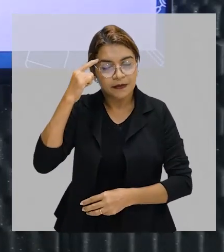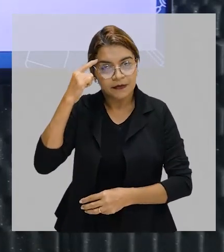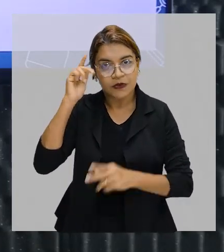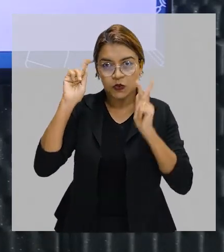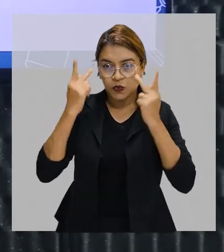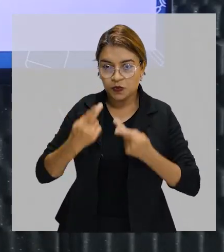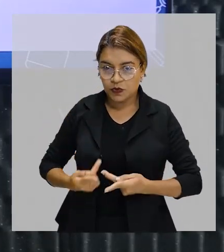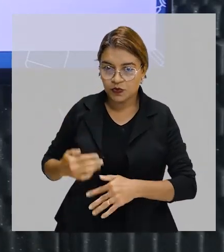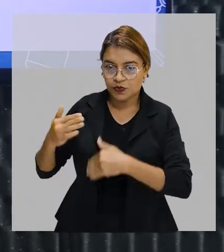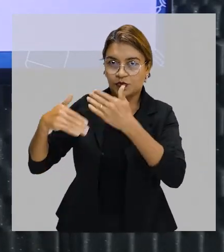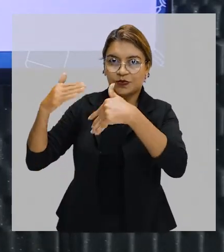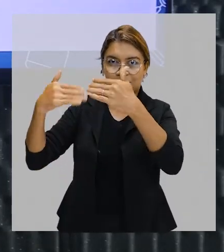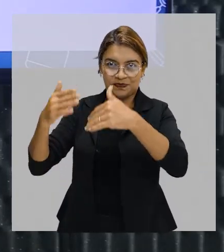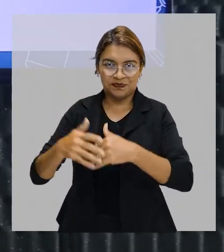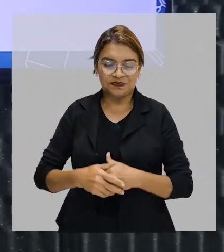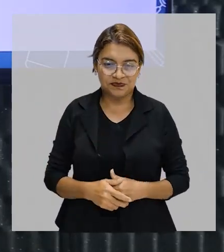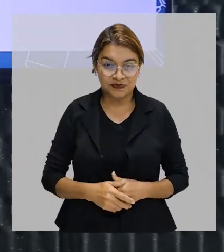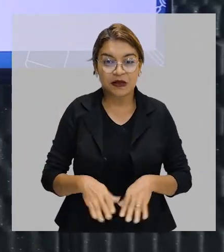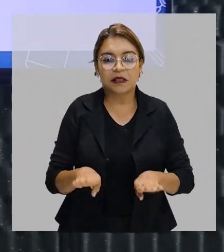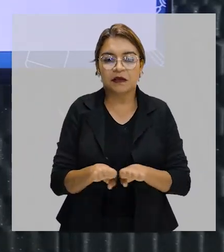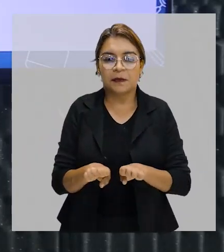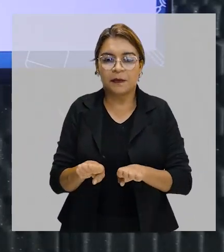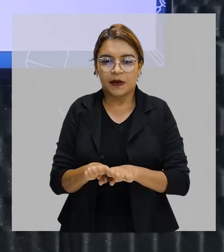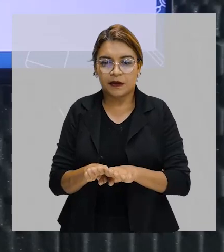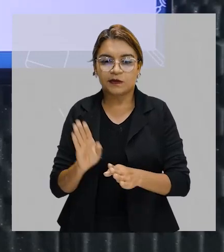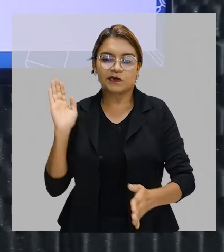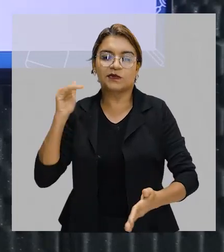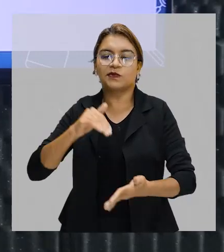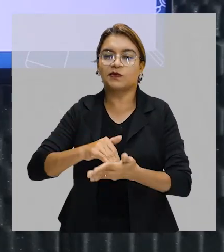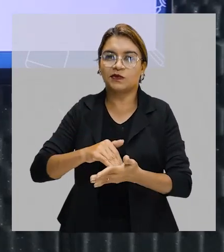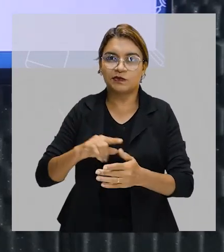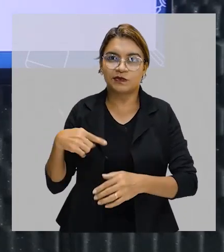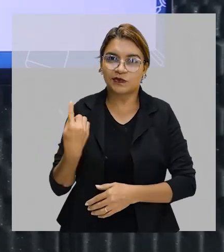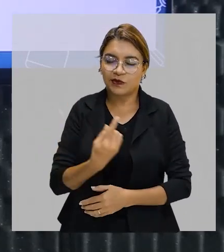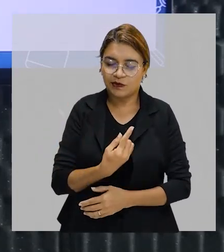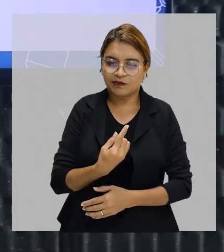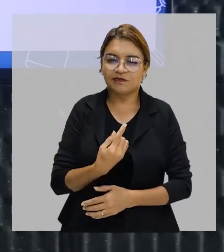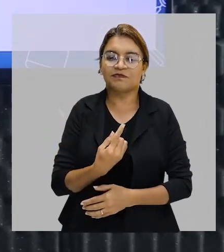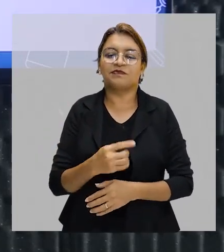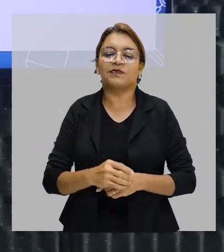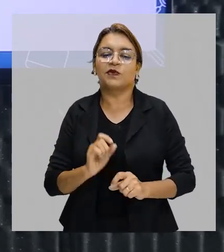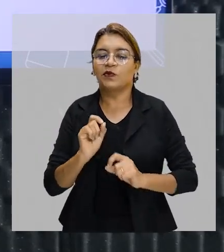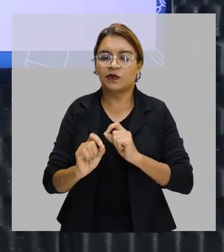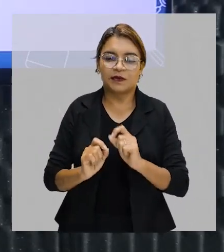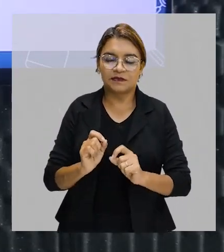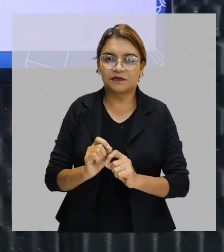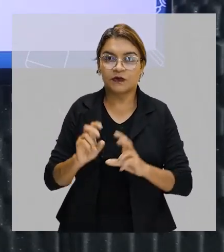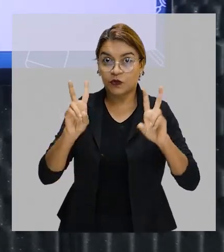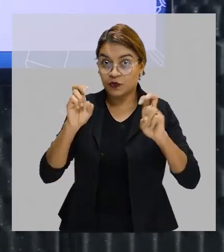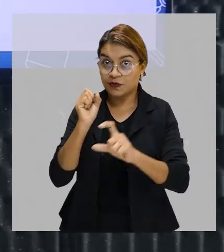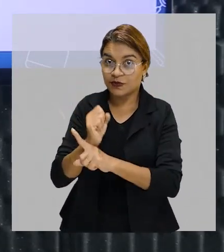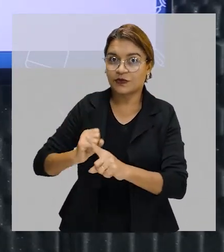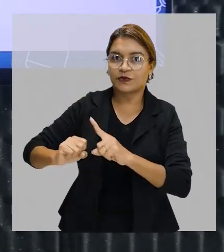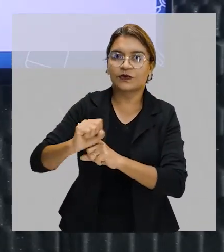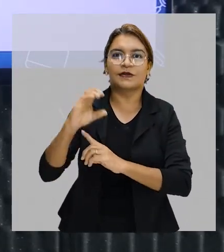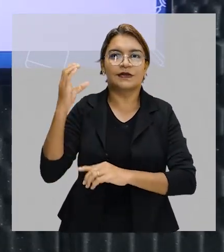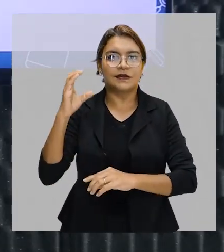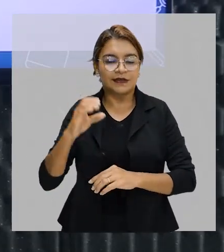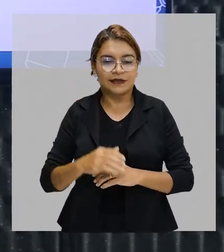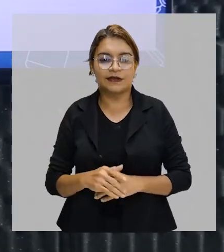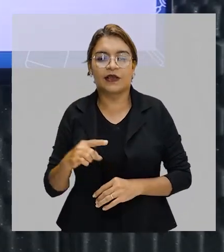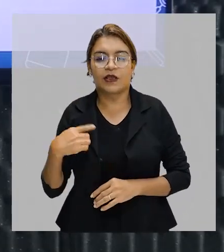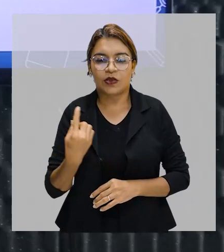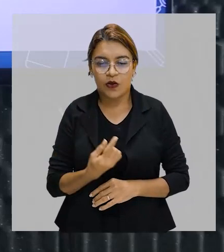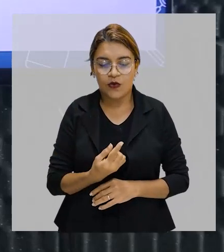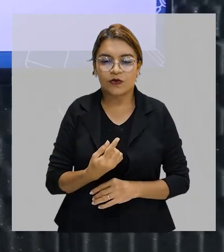desenvolvimento do pensamento. E, por último, para a gente poder fechar essa primeira parte sobre sociologia como ciência, a gente vai falar do